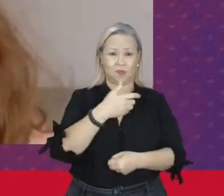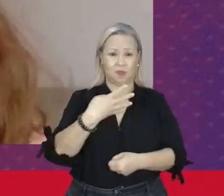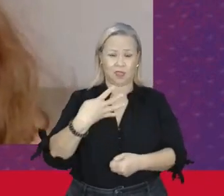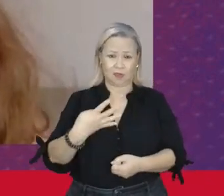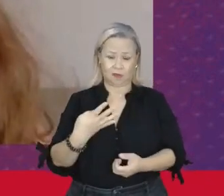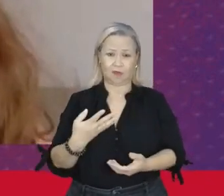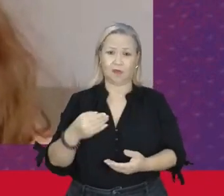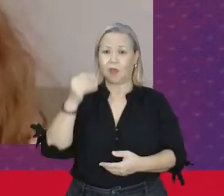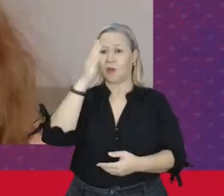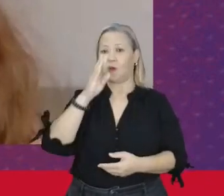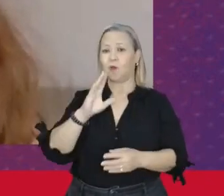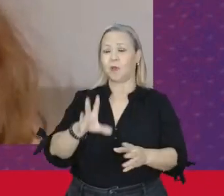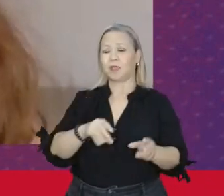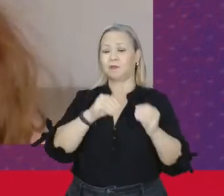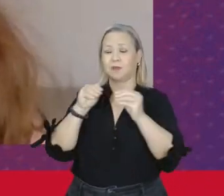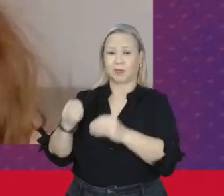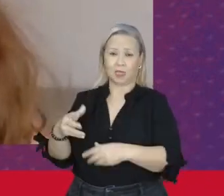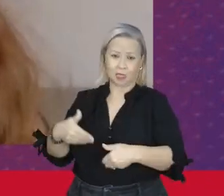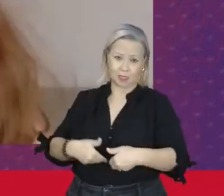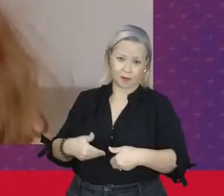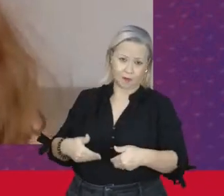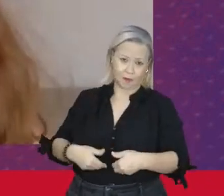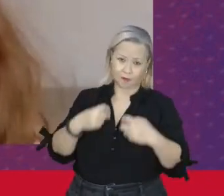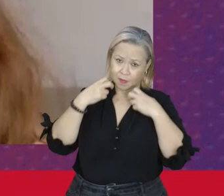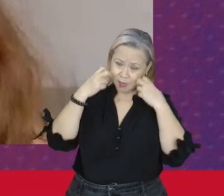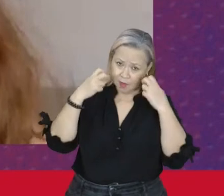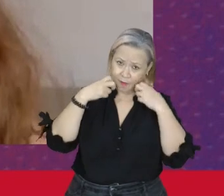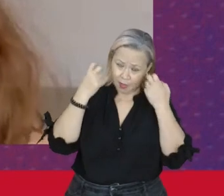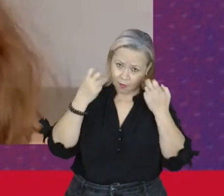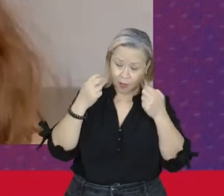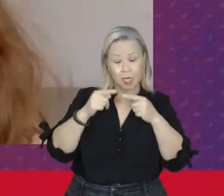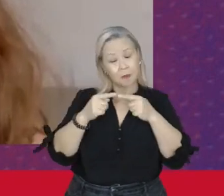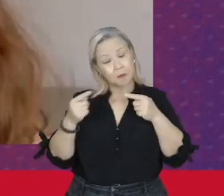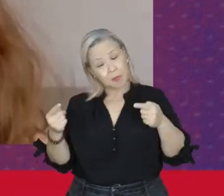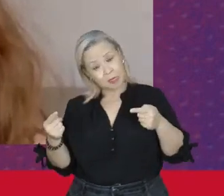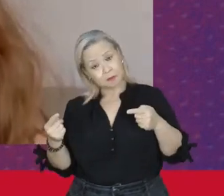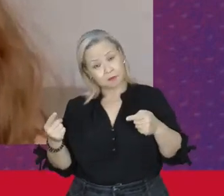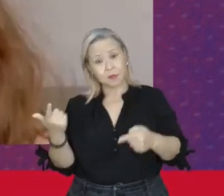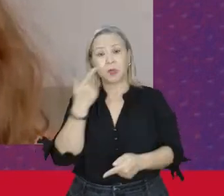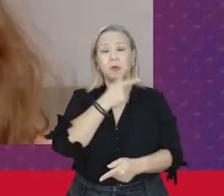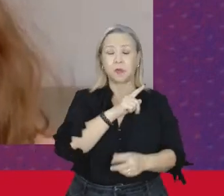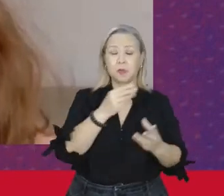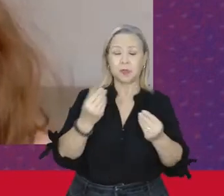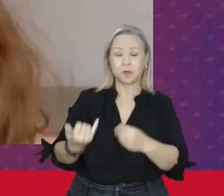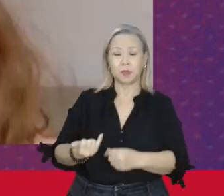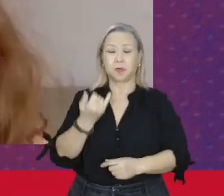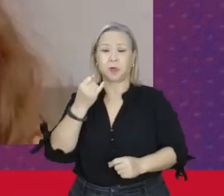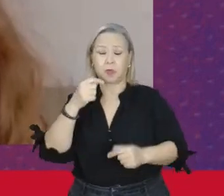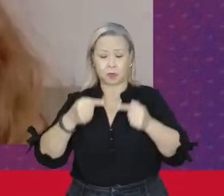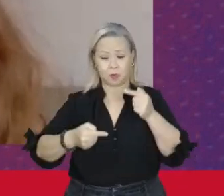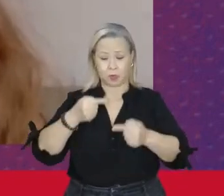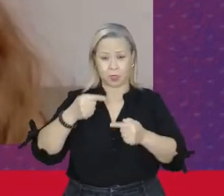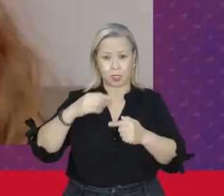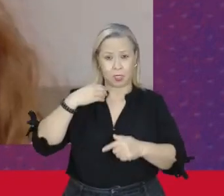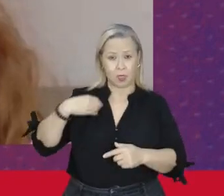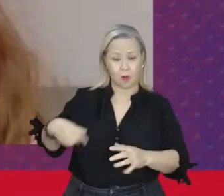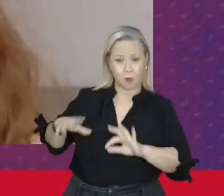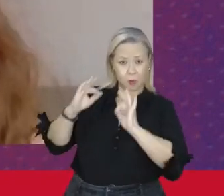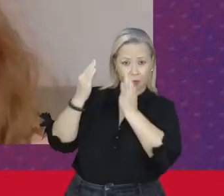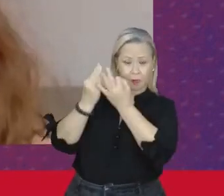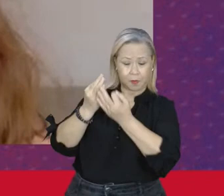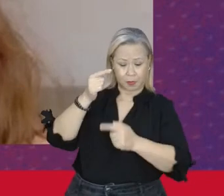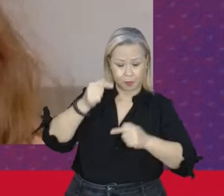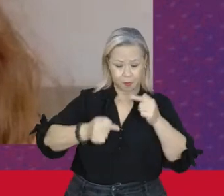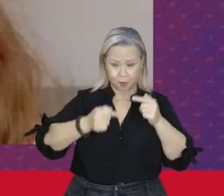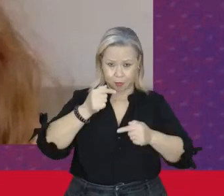fome deveria ser uma vergonha muito grande. Mas foi uma conquista importante para nós, né, com políticas como Bolsa Família,